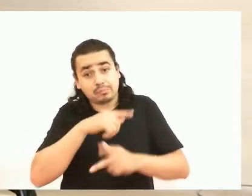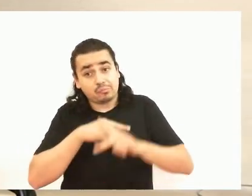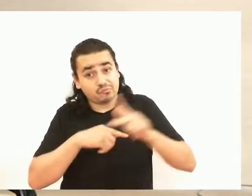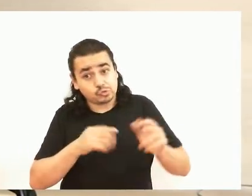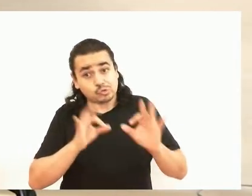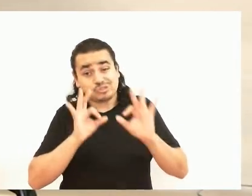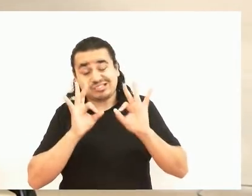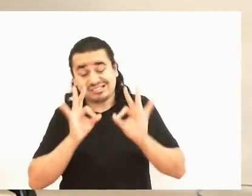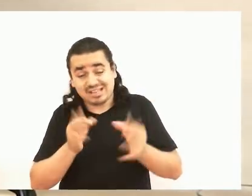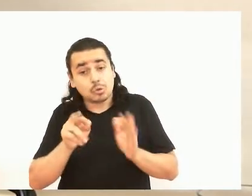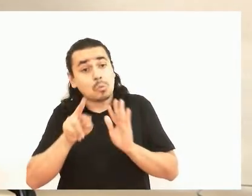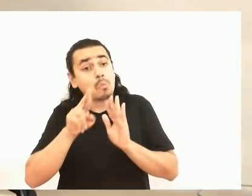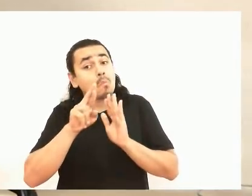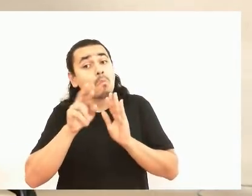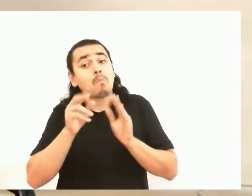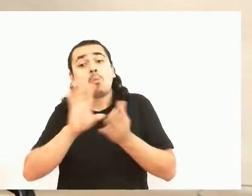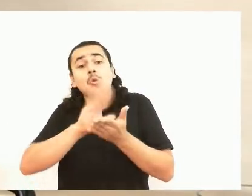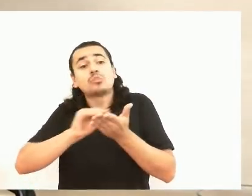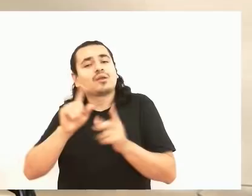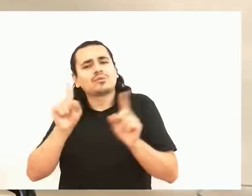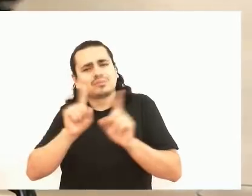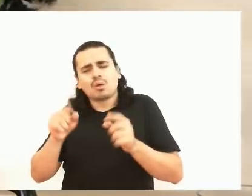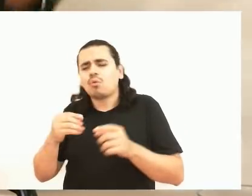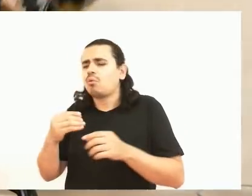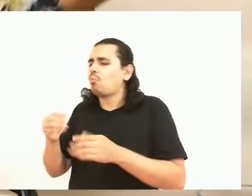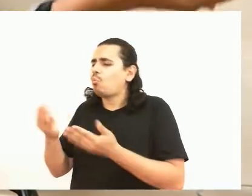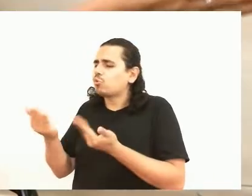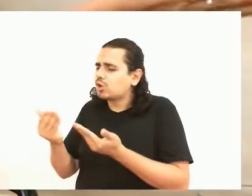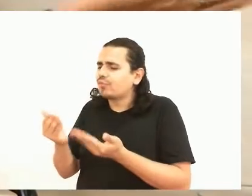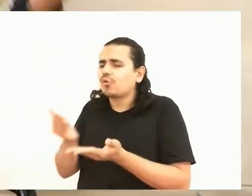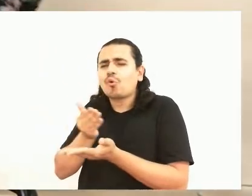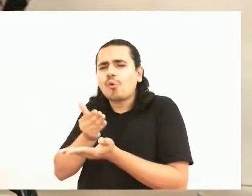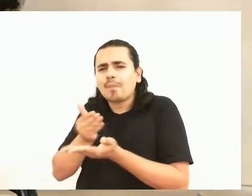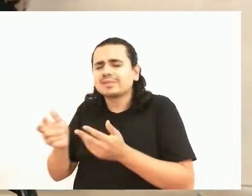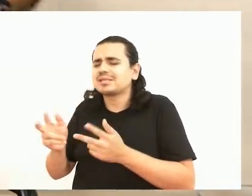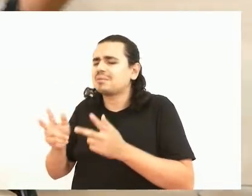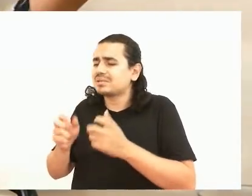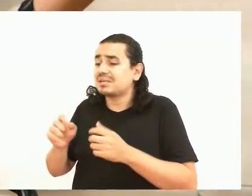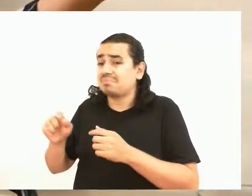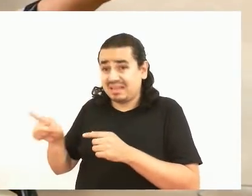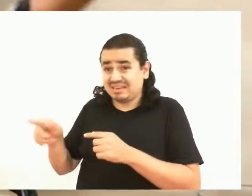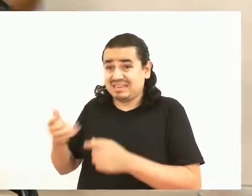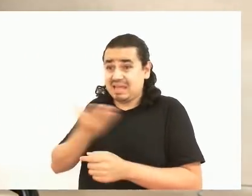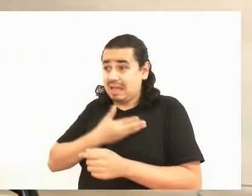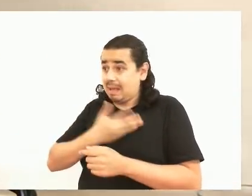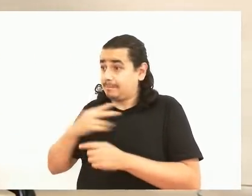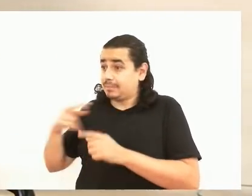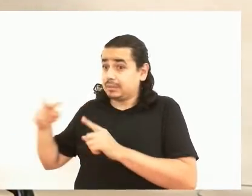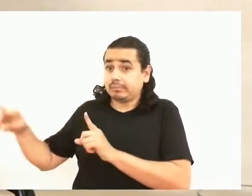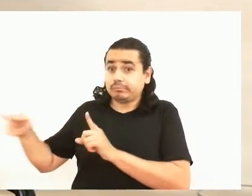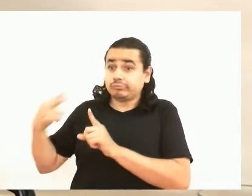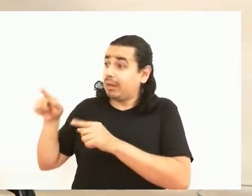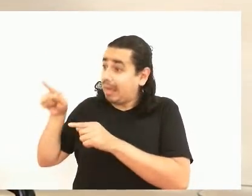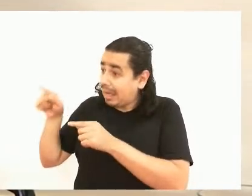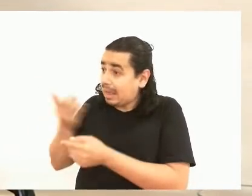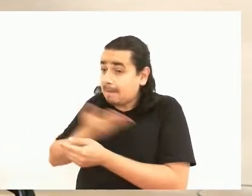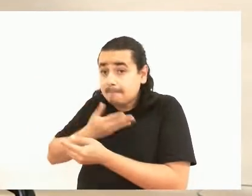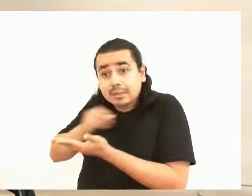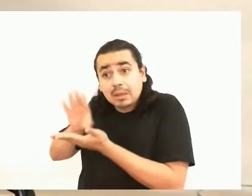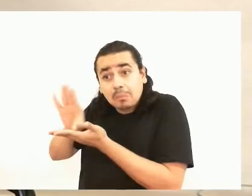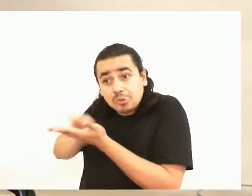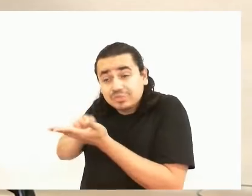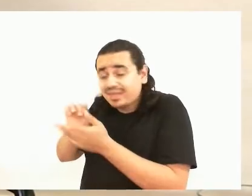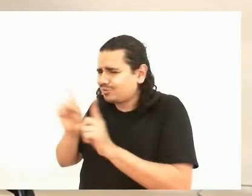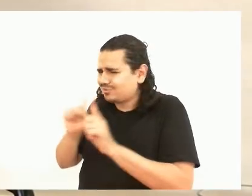correto ele pode ver o adolescente pode ver essa melhor amiga então não é o meu modelo porque eu tenho eu